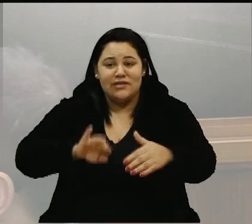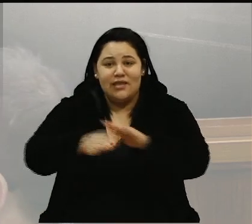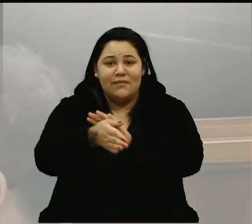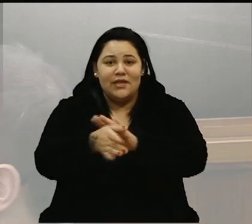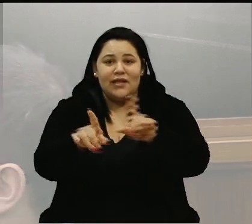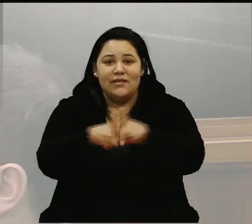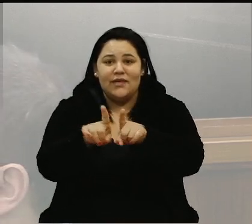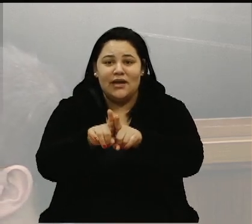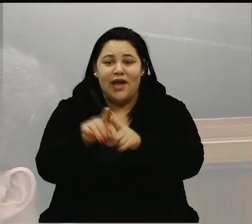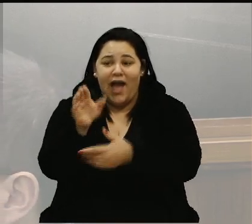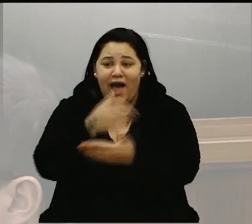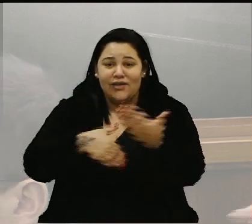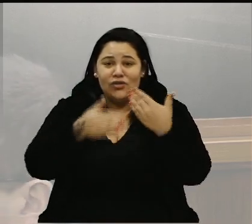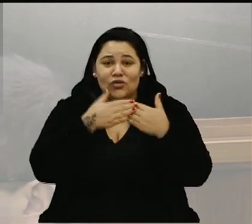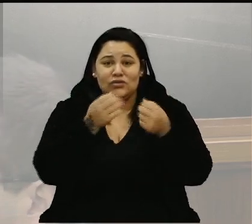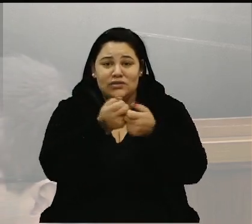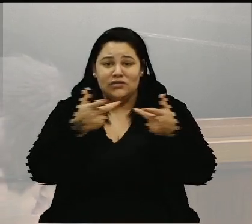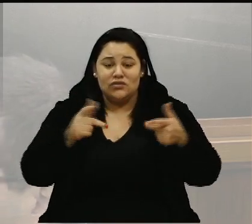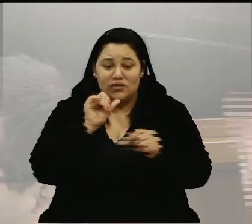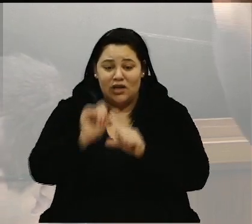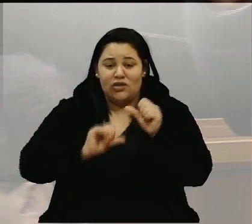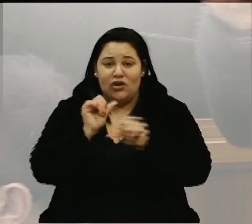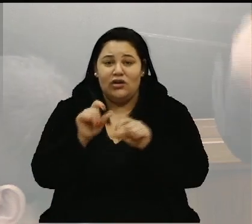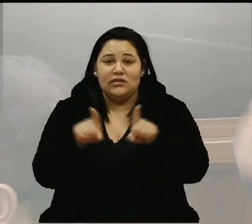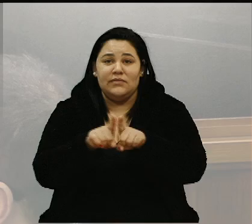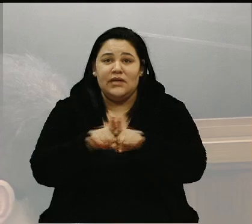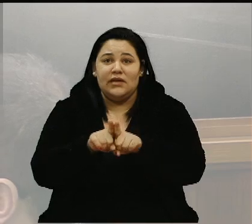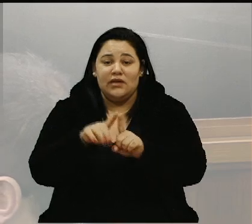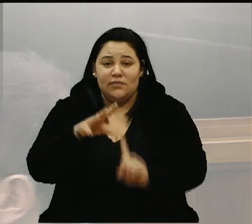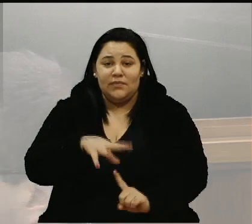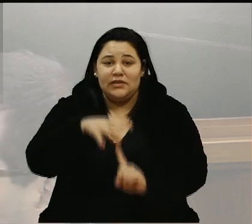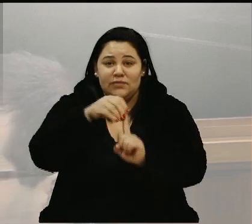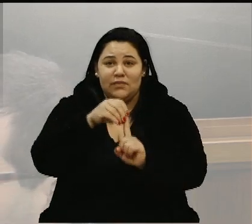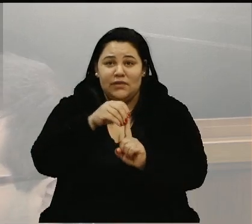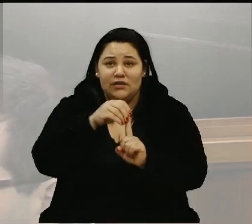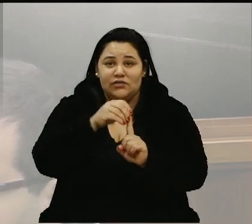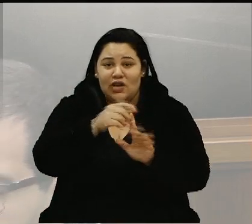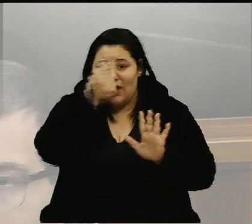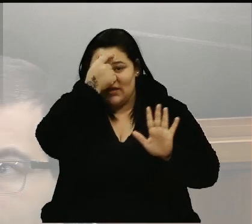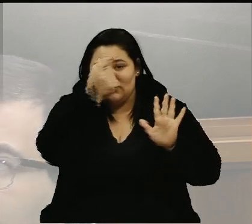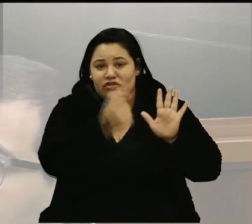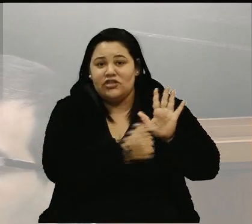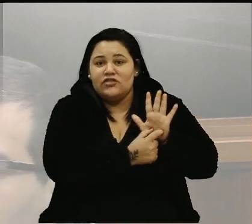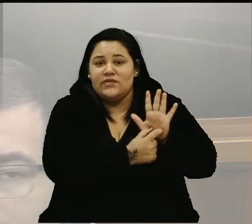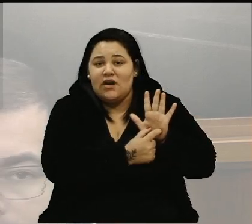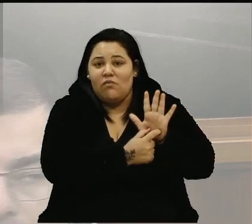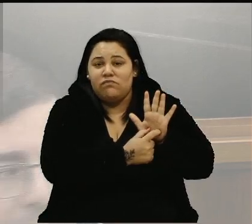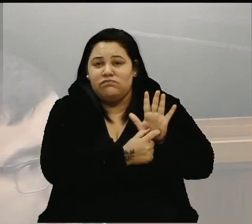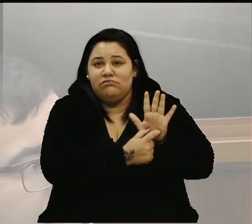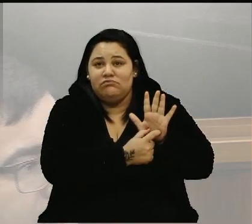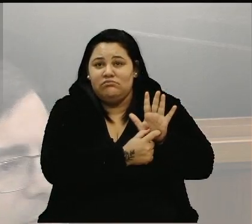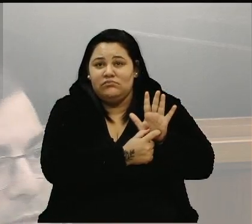a todas essas questões, inclusive a inteligência artificial.